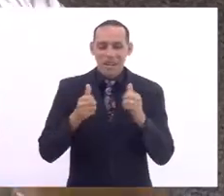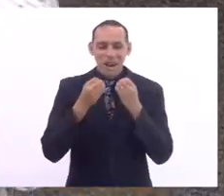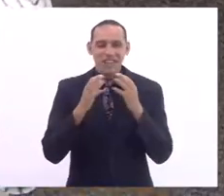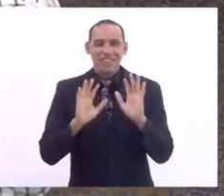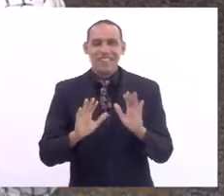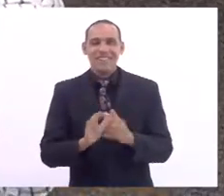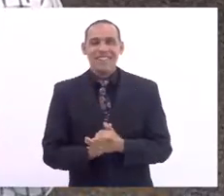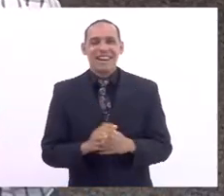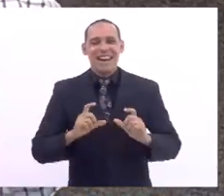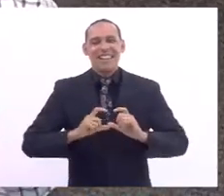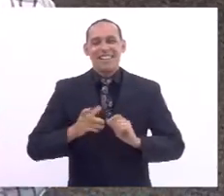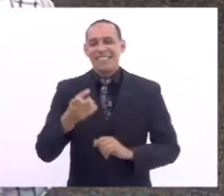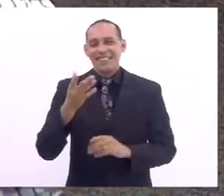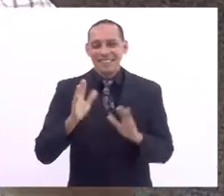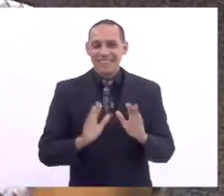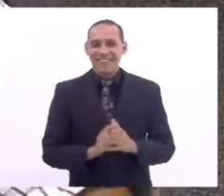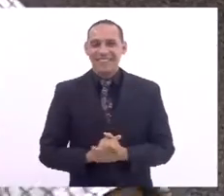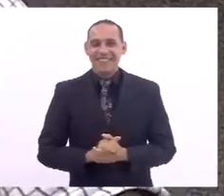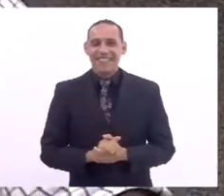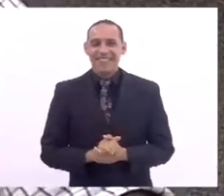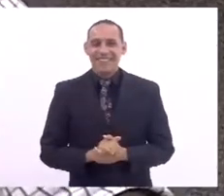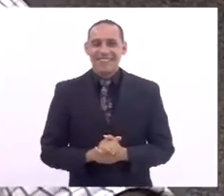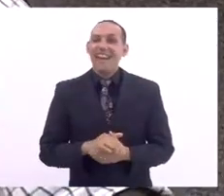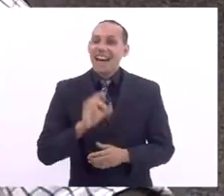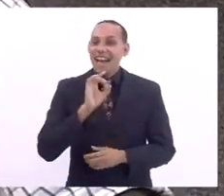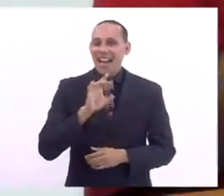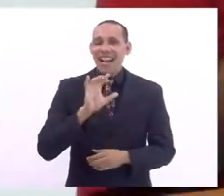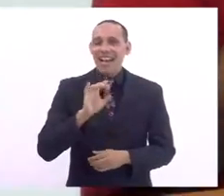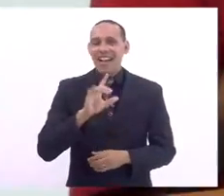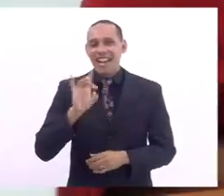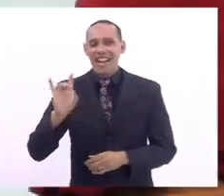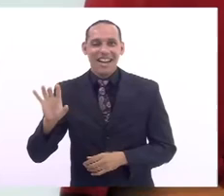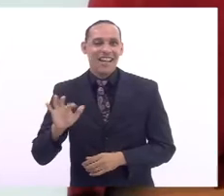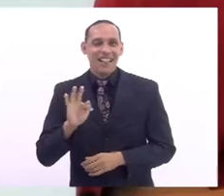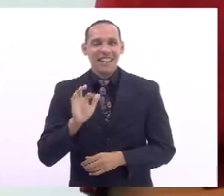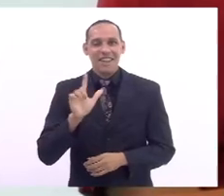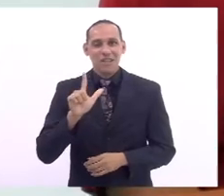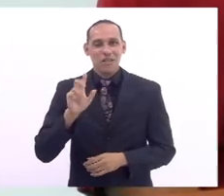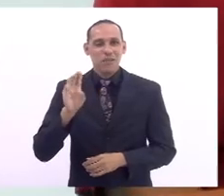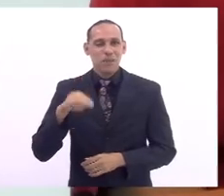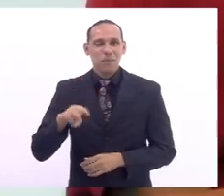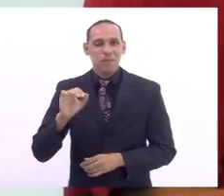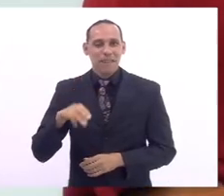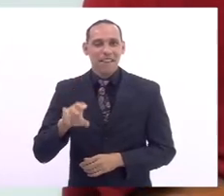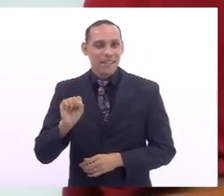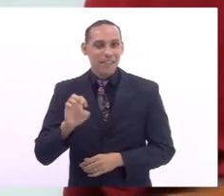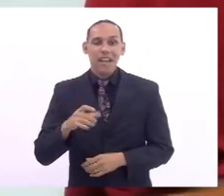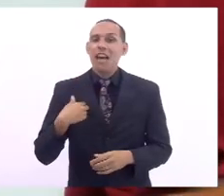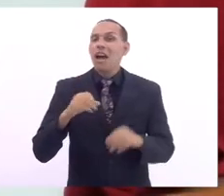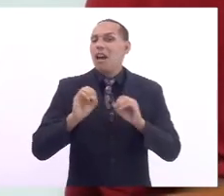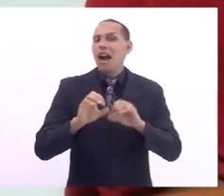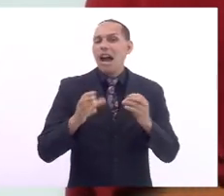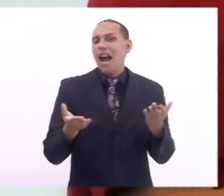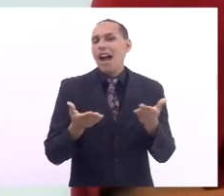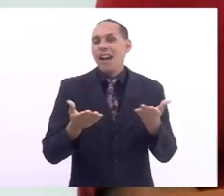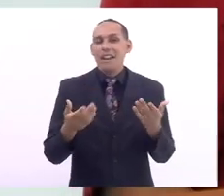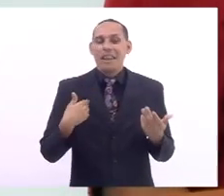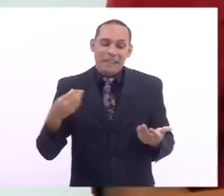tá bom né e é para casa Fluminense bom pessoal ó